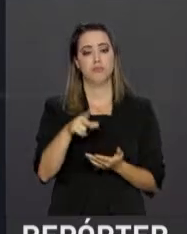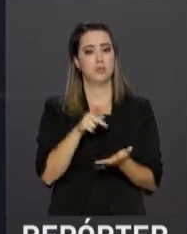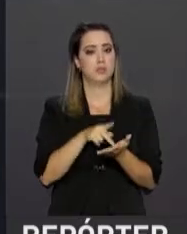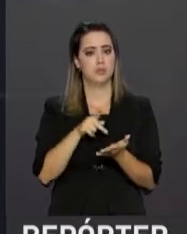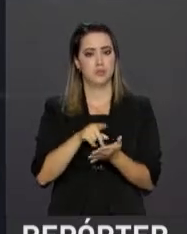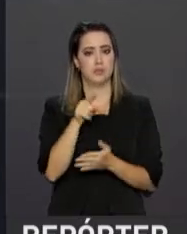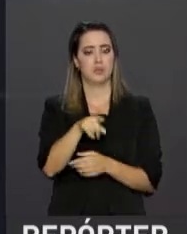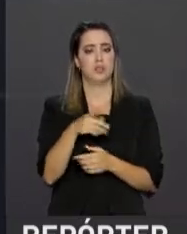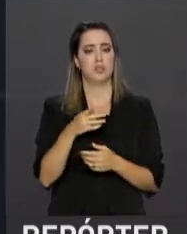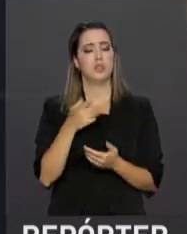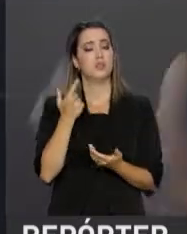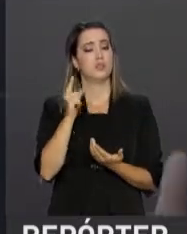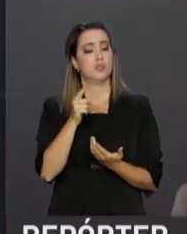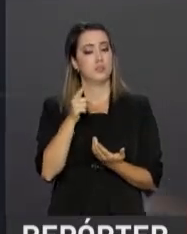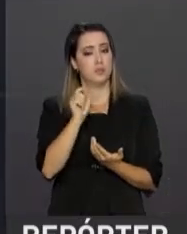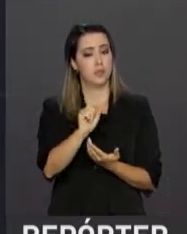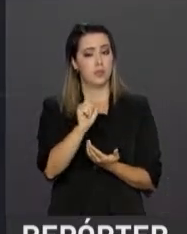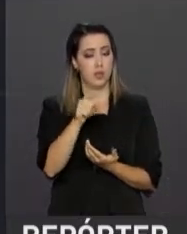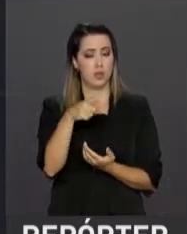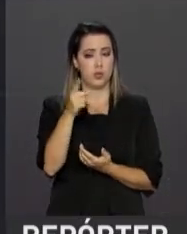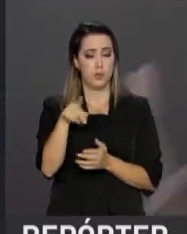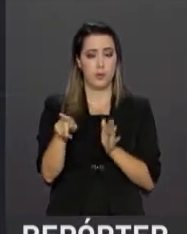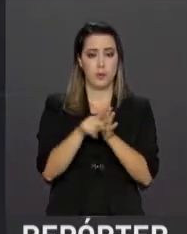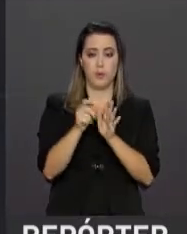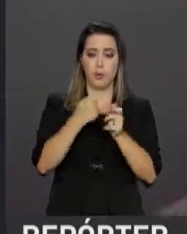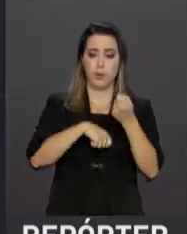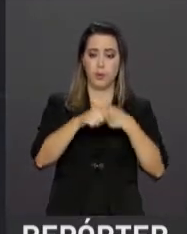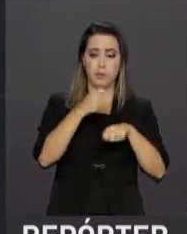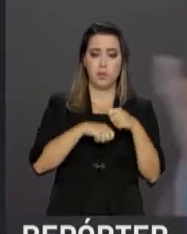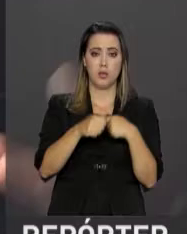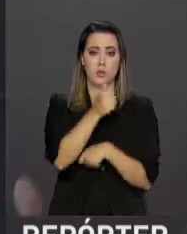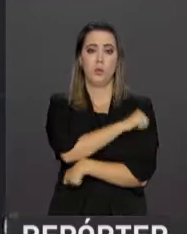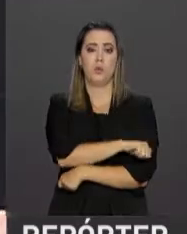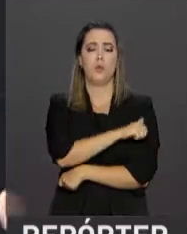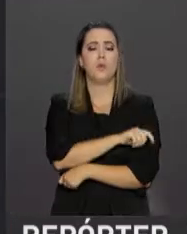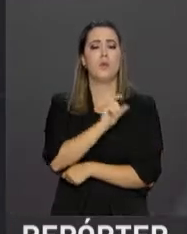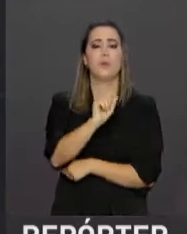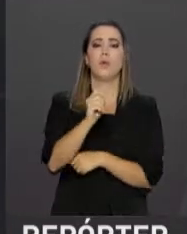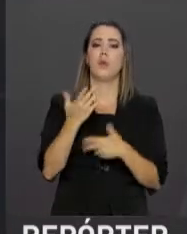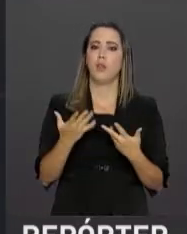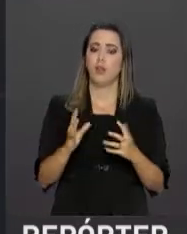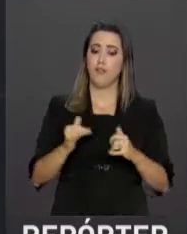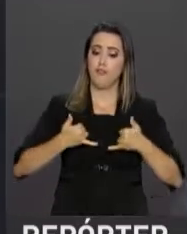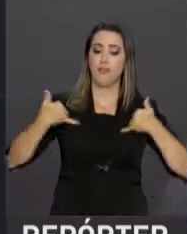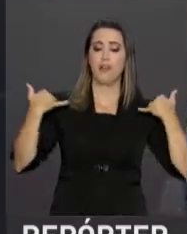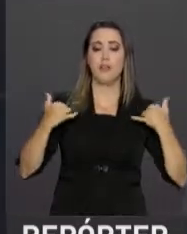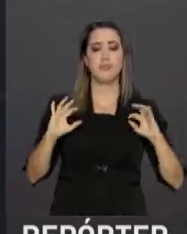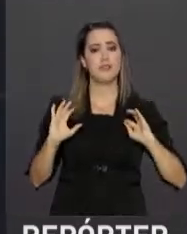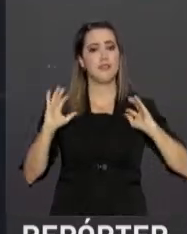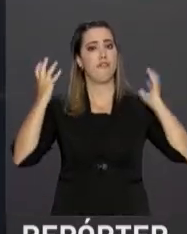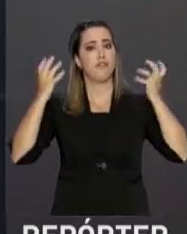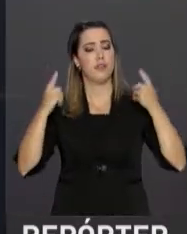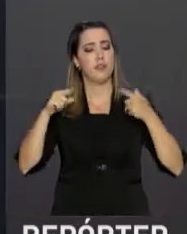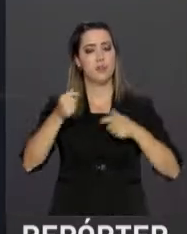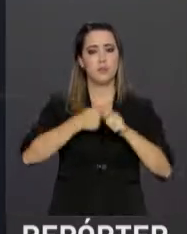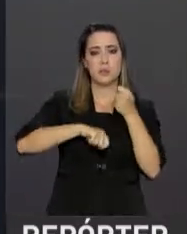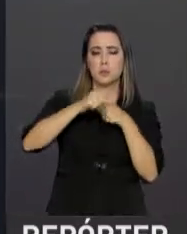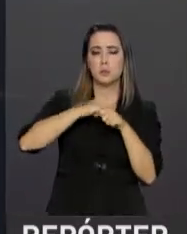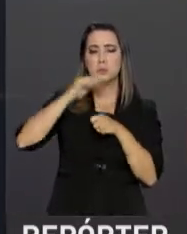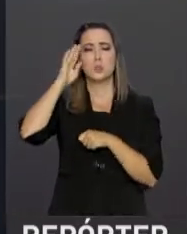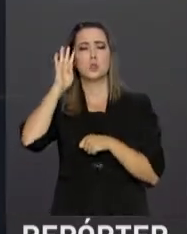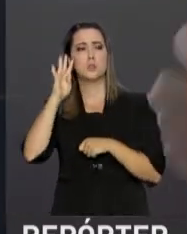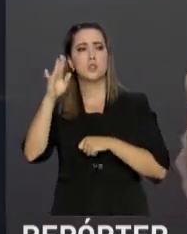essa aposta em uma das vocações econômicas do rio de janeiro que é justamente a realização de eventos é de economia criativa